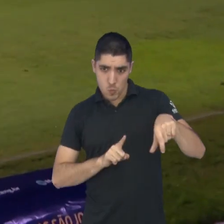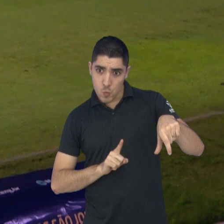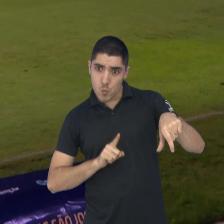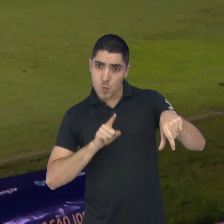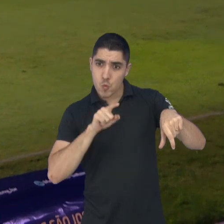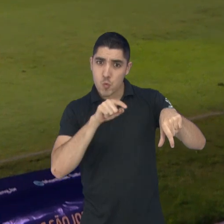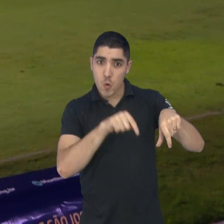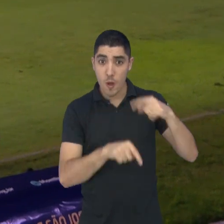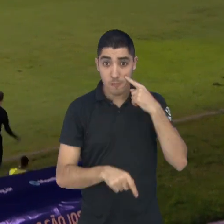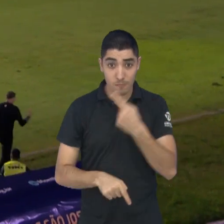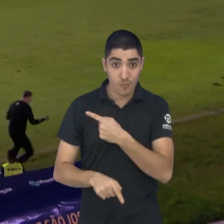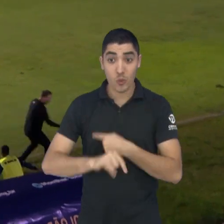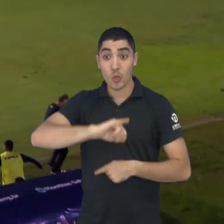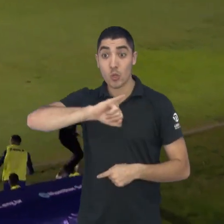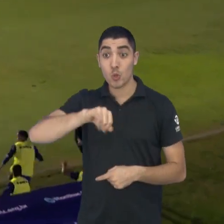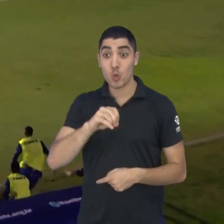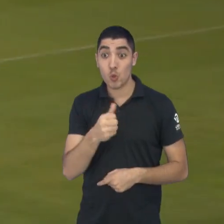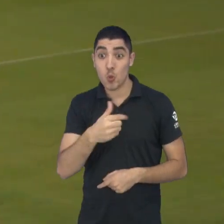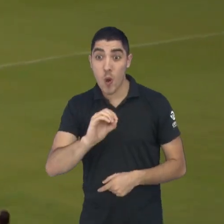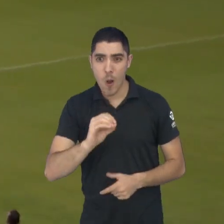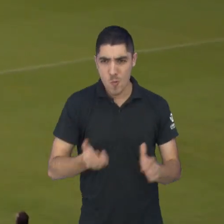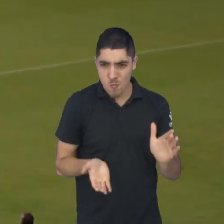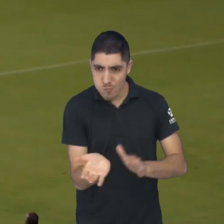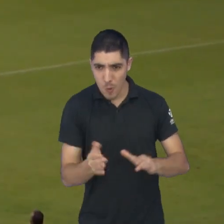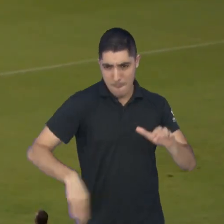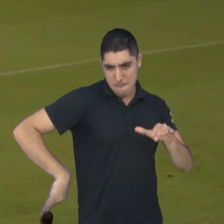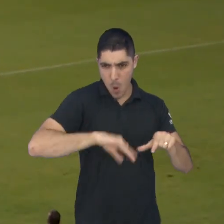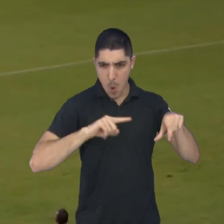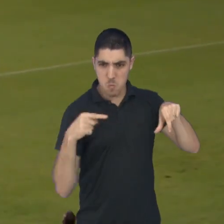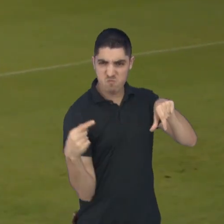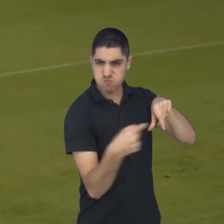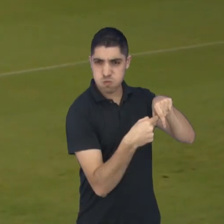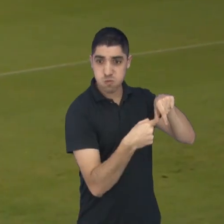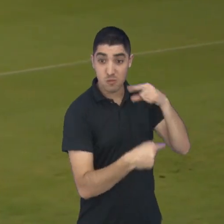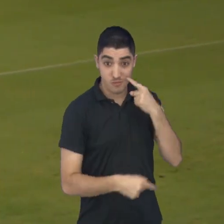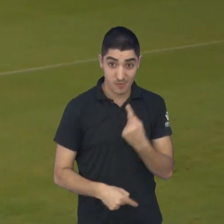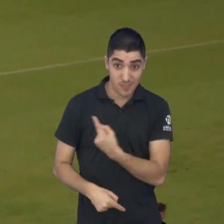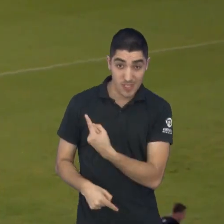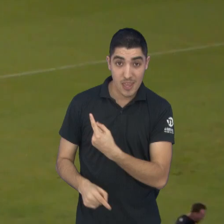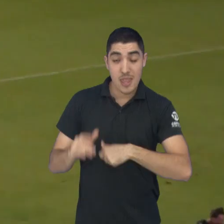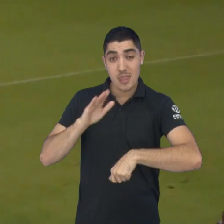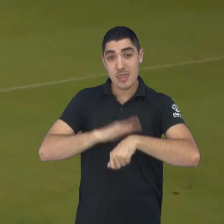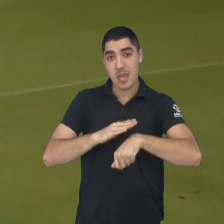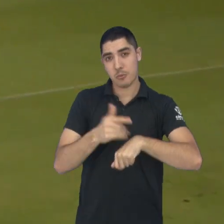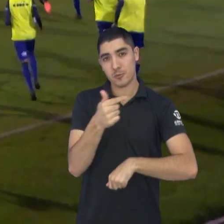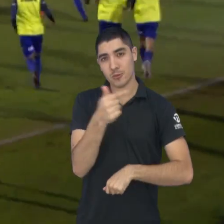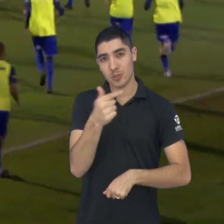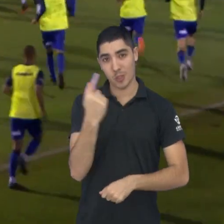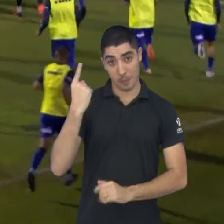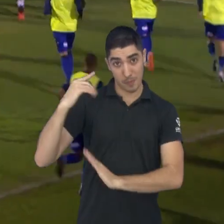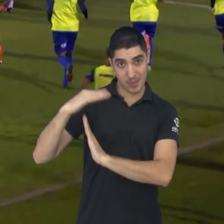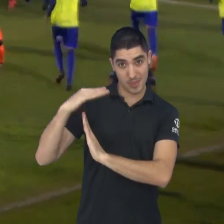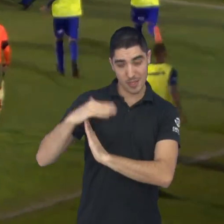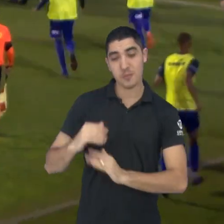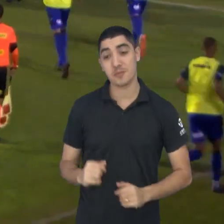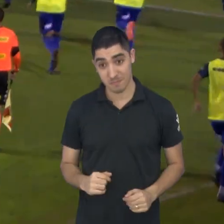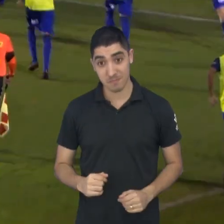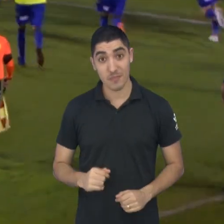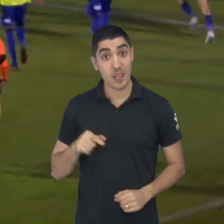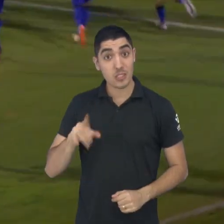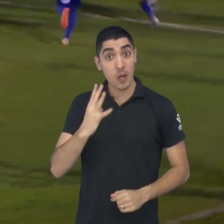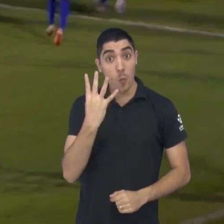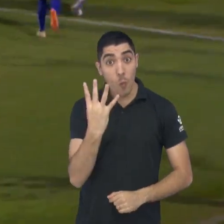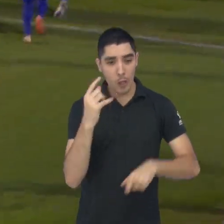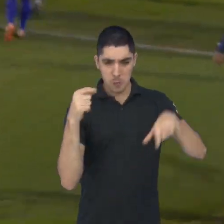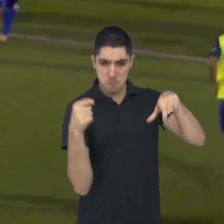de fundo, João Gabriel acertou o chute e balançou as redes aos 22 do primeiro tempo. O quarto dele no